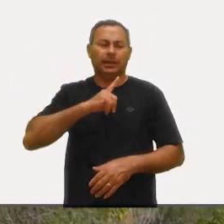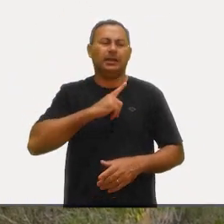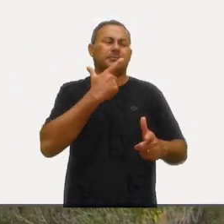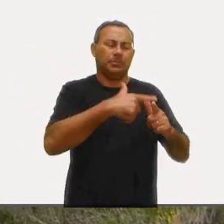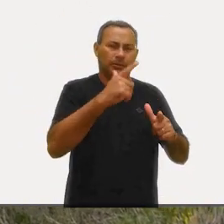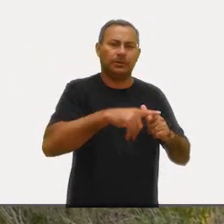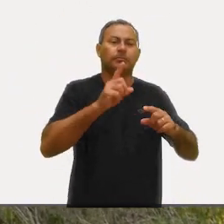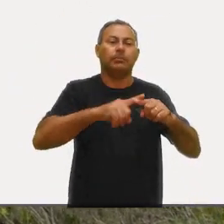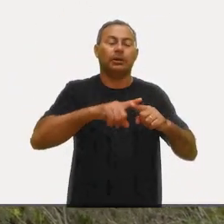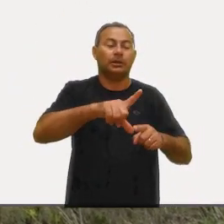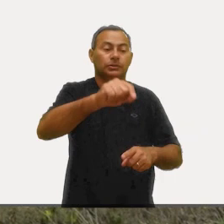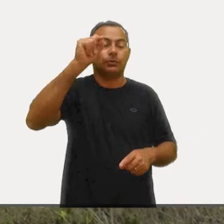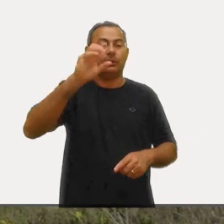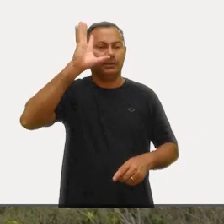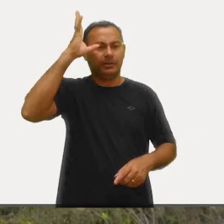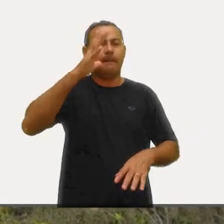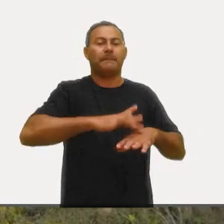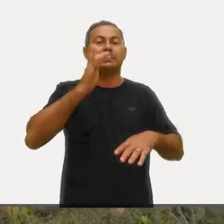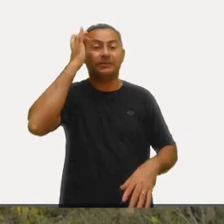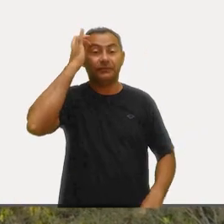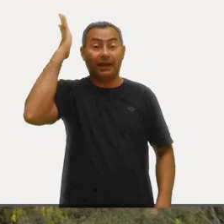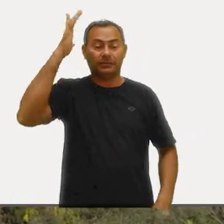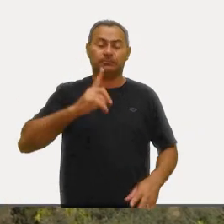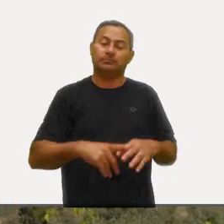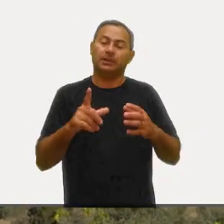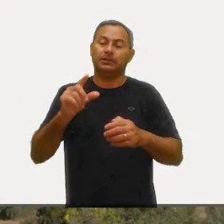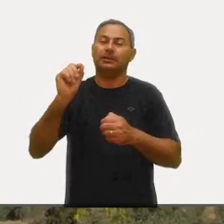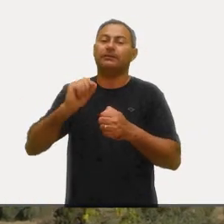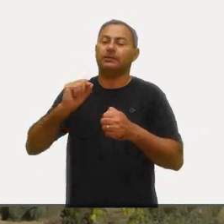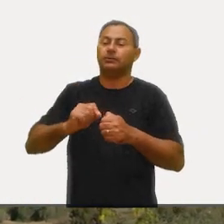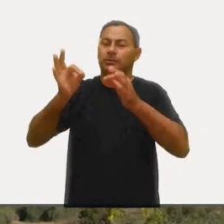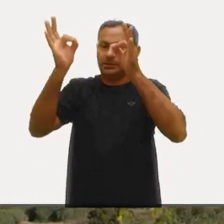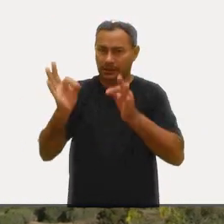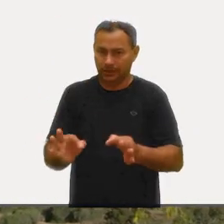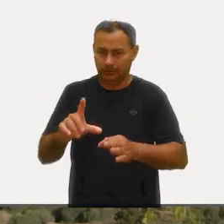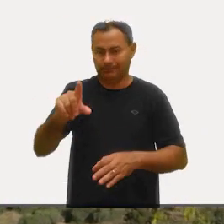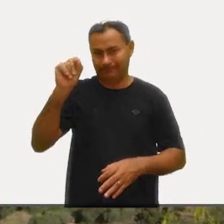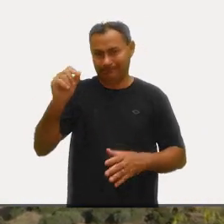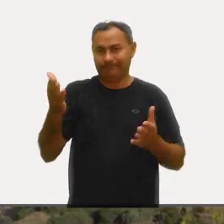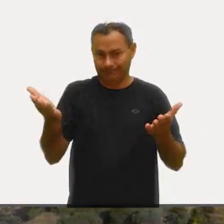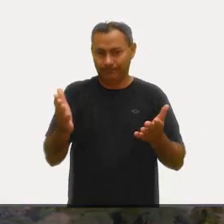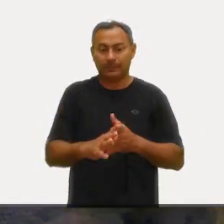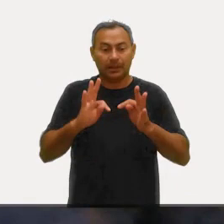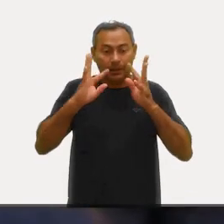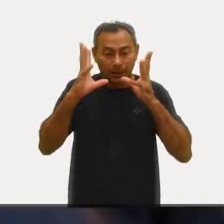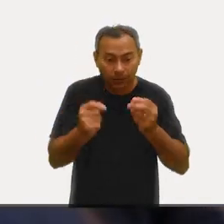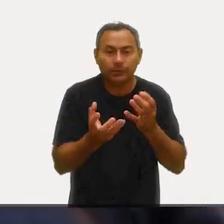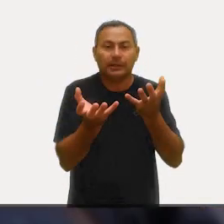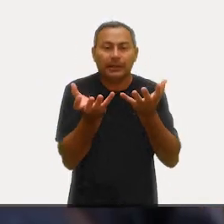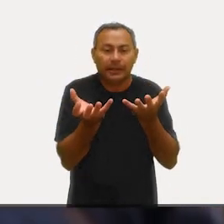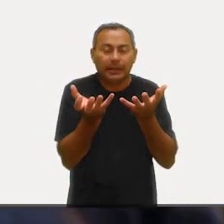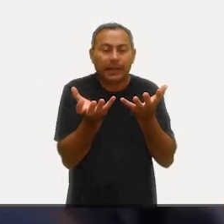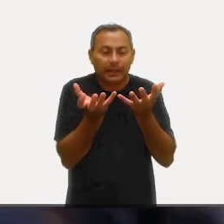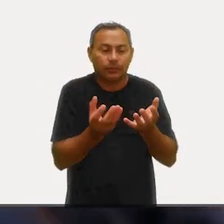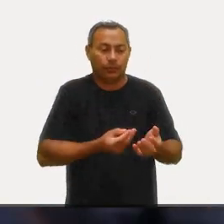está cheia de problemas porque escolheu tomar a decisão mais fácil, ao invés de fazer o que é certo. Todos